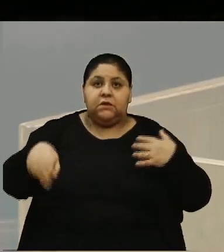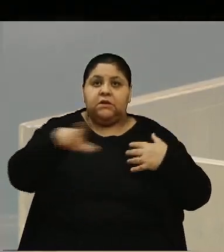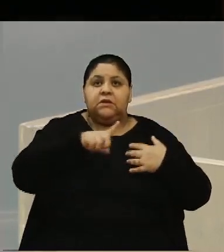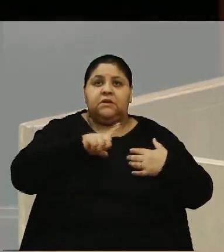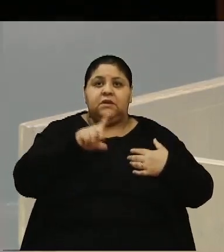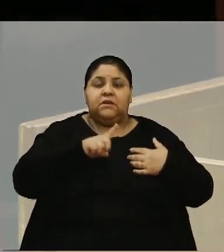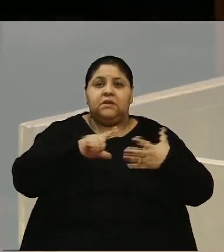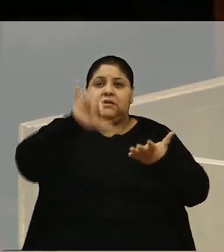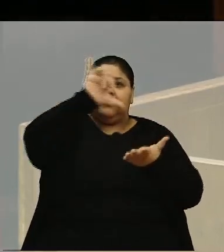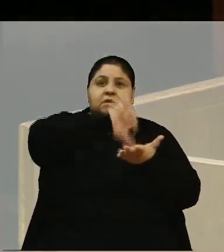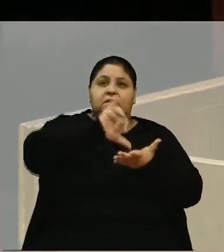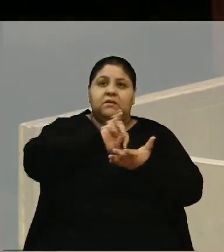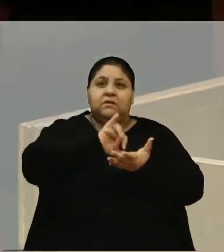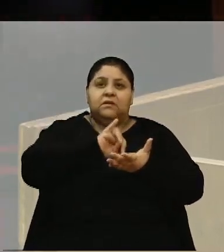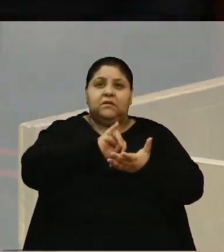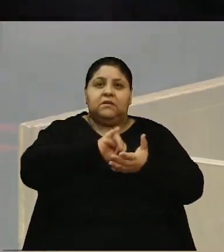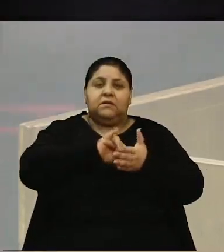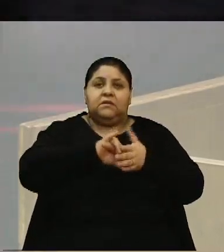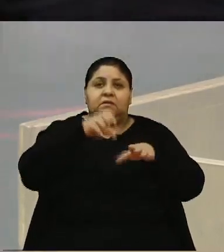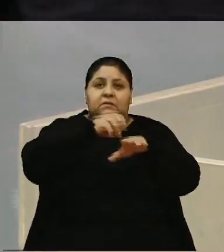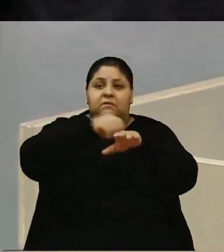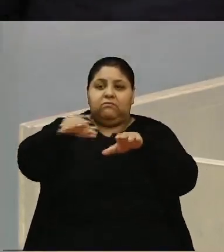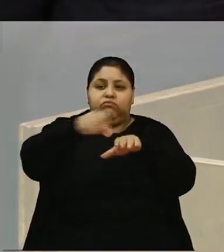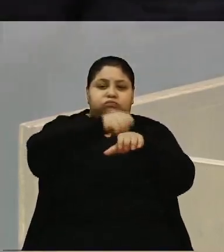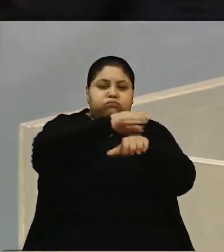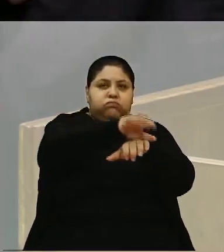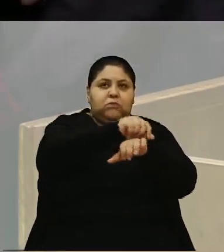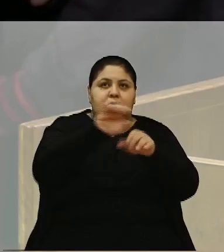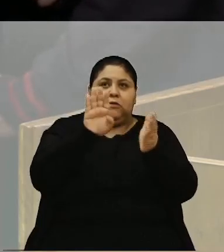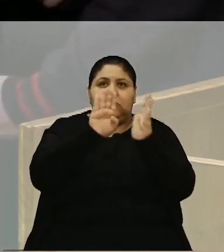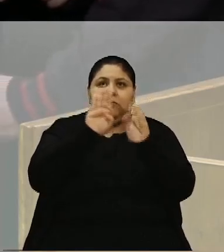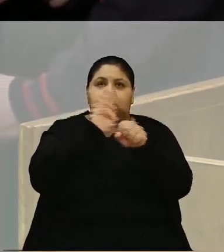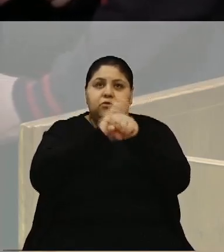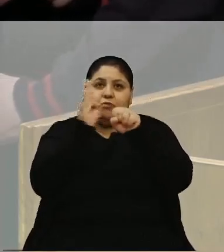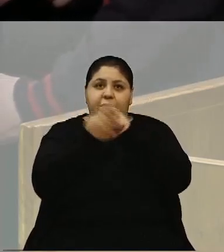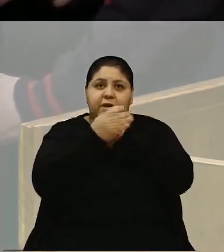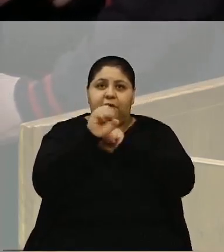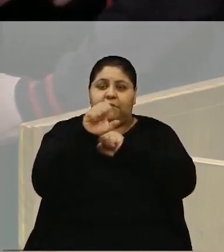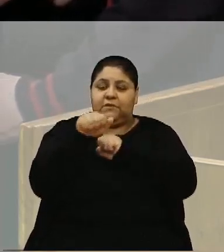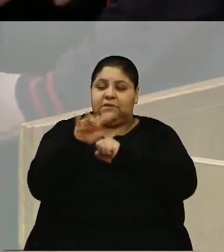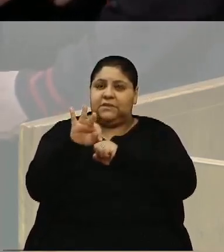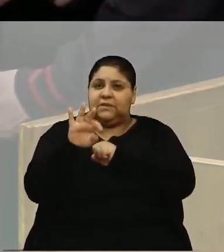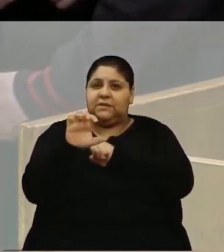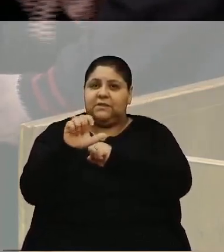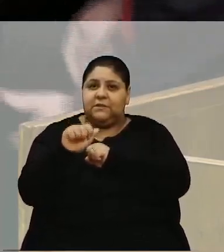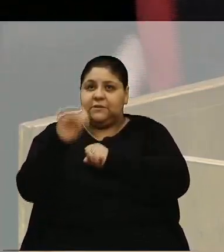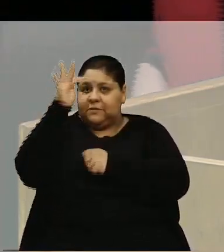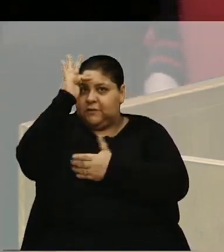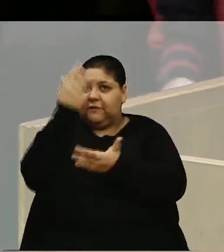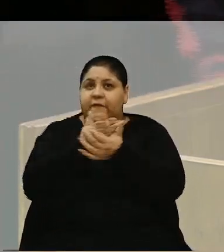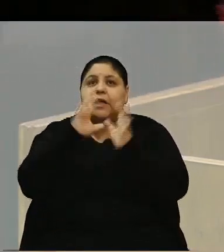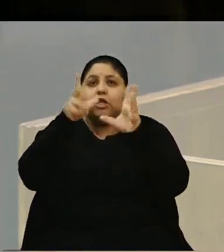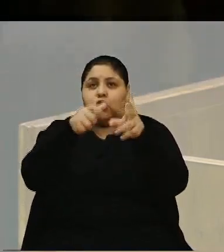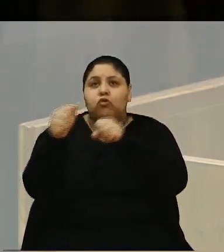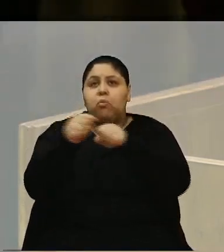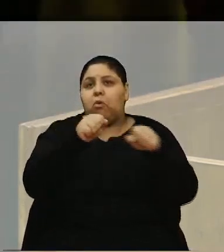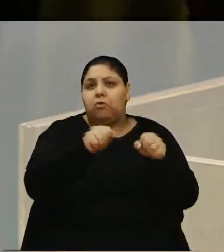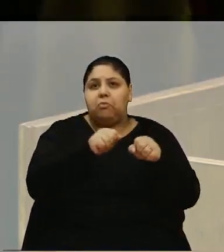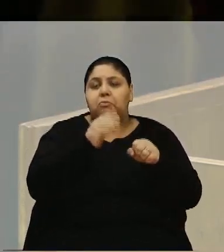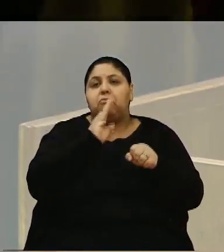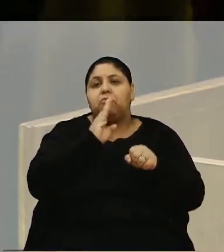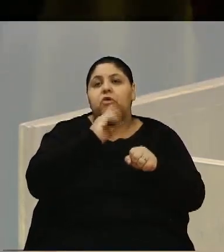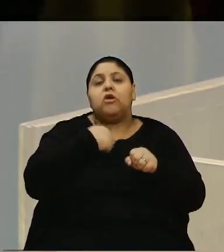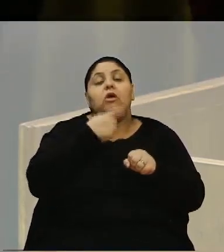centro de distribuição lá no bairro Santa Fé, na qual estão todos convidados para conhecer, tá? Eu gostaria realmente